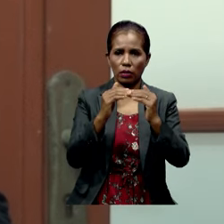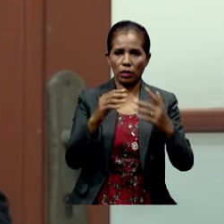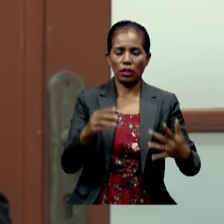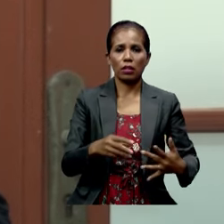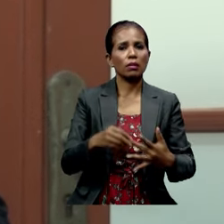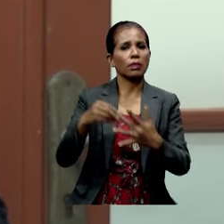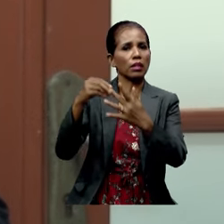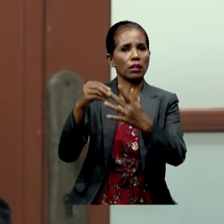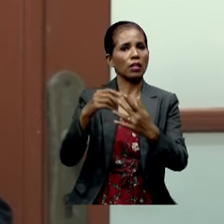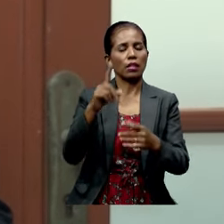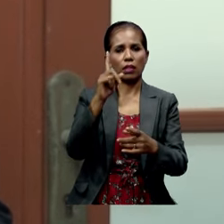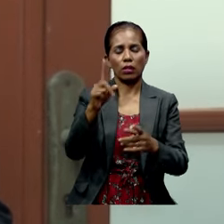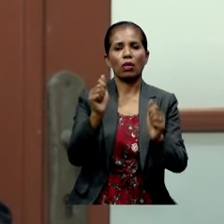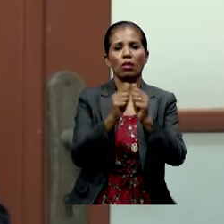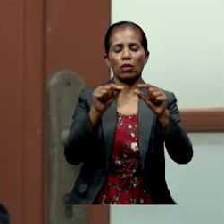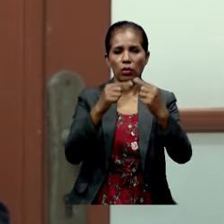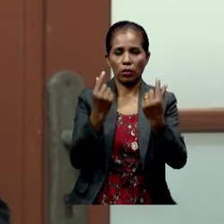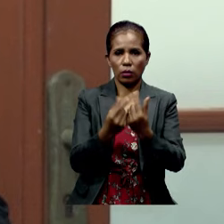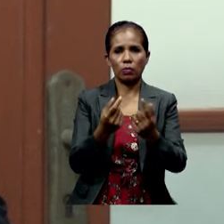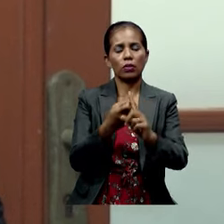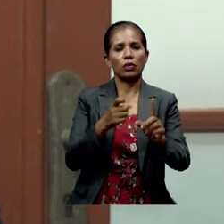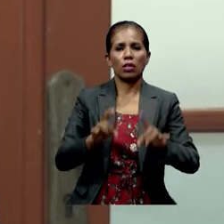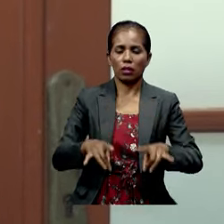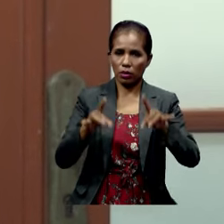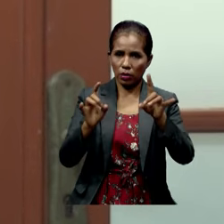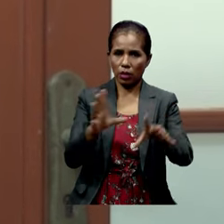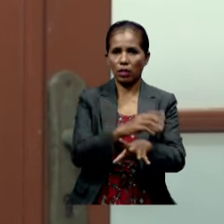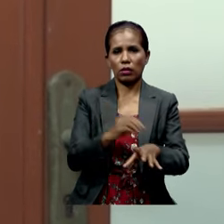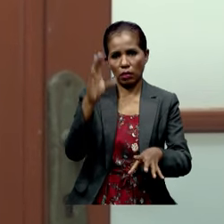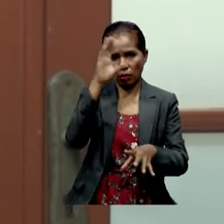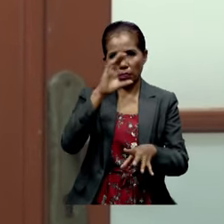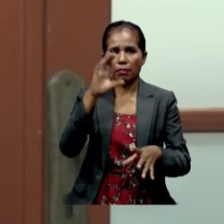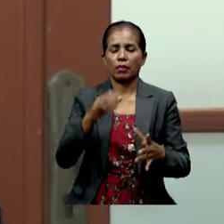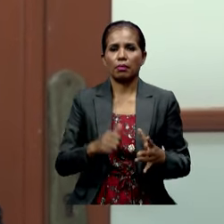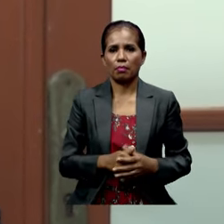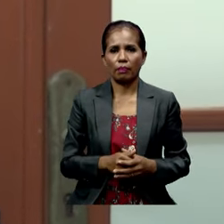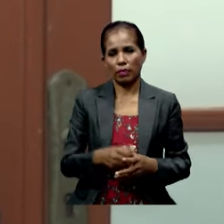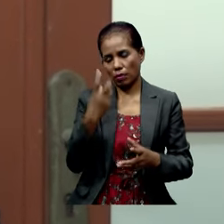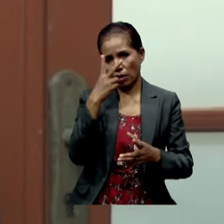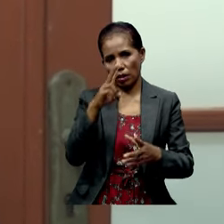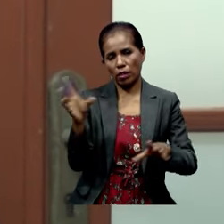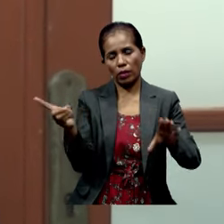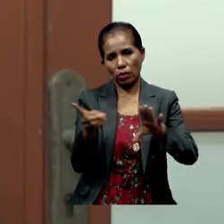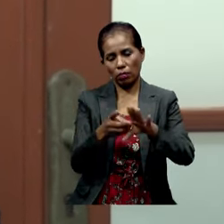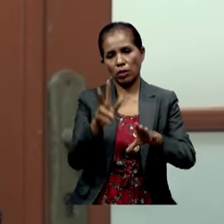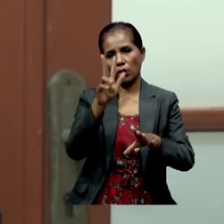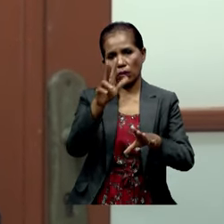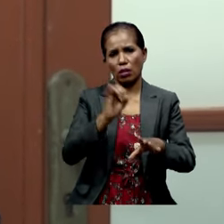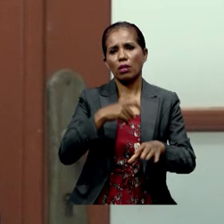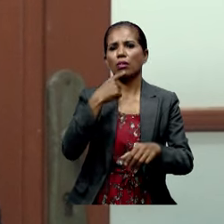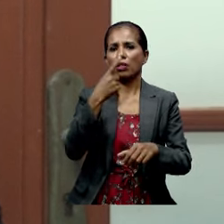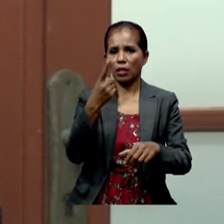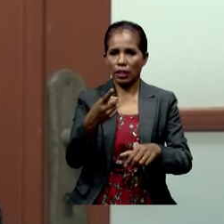intensivo o ekipa mais Australia o zo invento sira prato buka hare dokumentu tolo ia temene